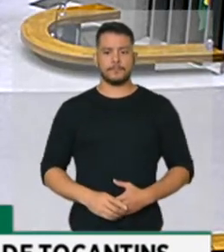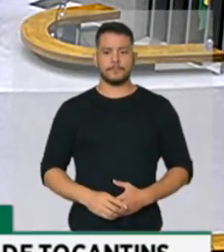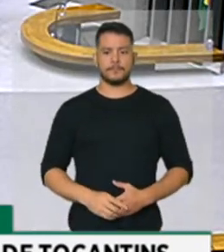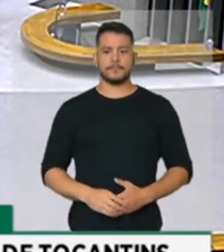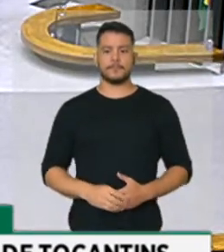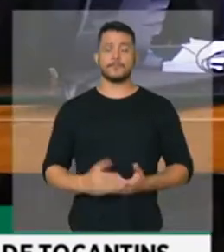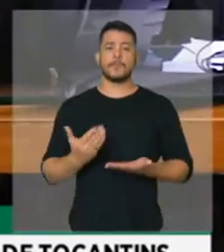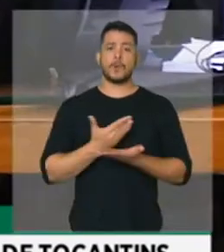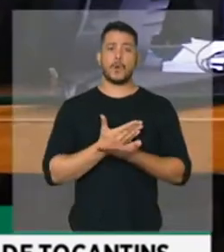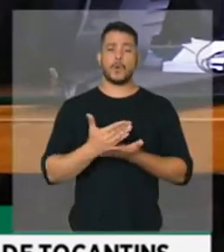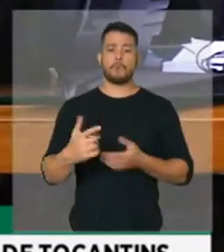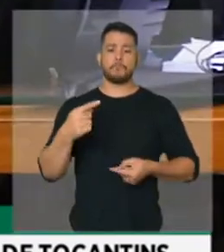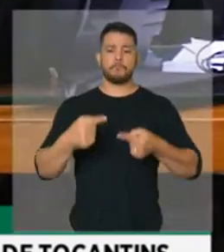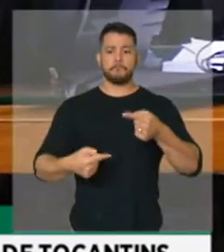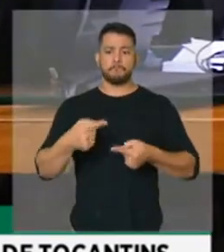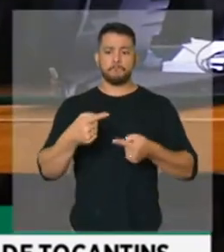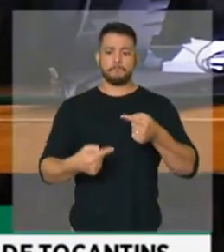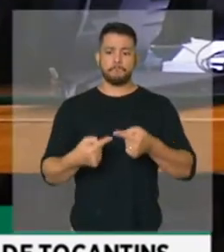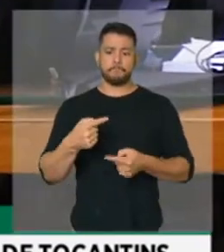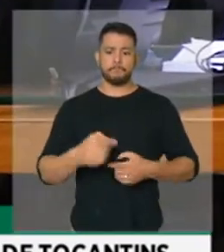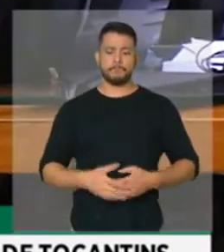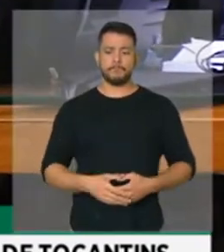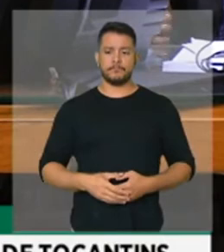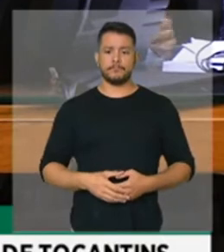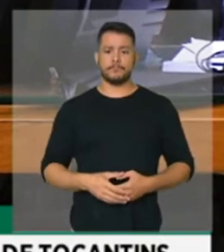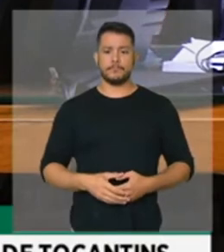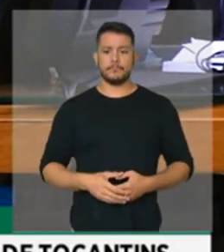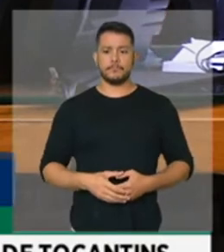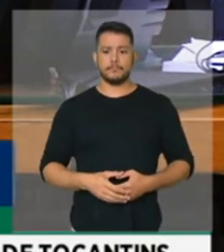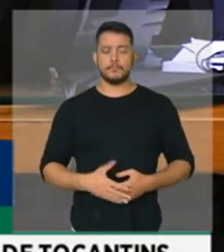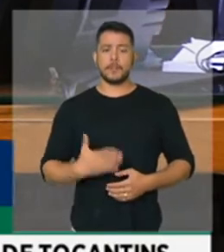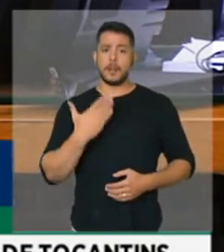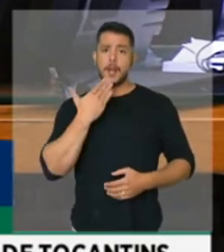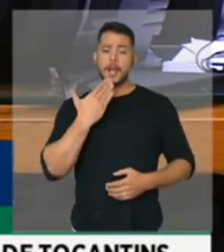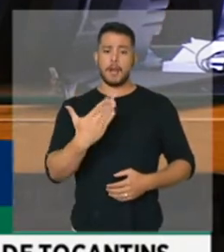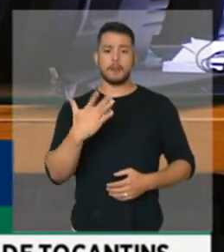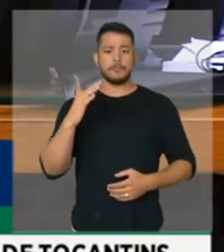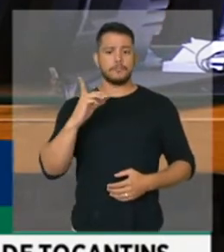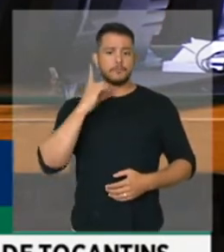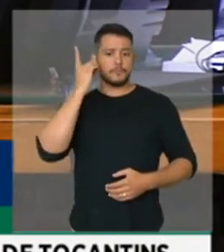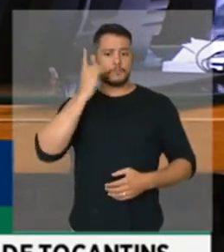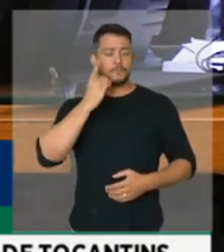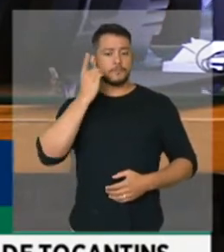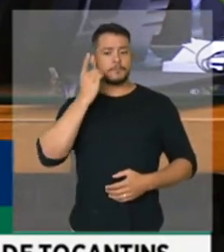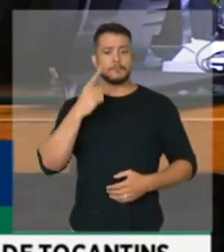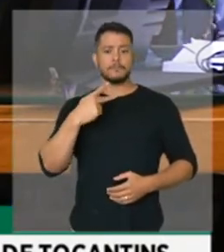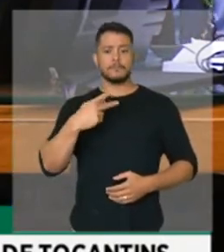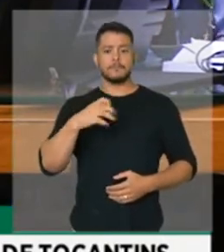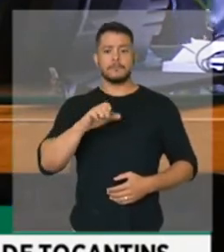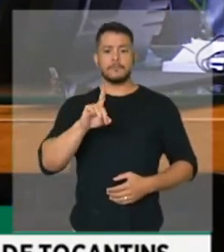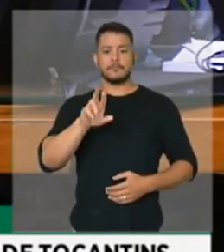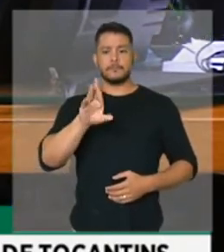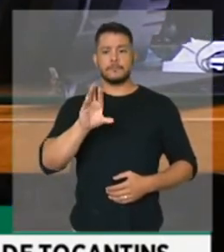Passa-se a discussão. Para discutir, a favor, deputado Pedro Kussai.